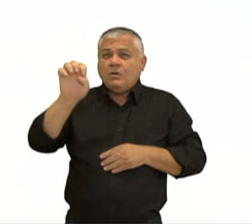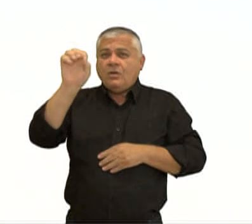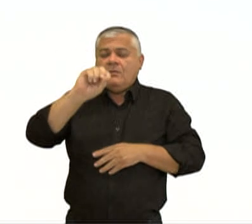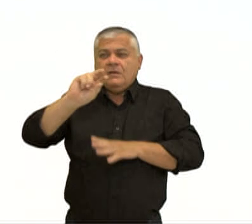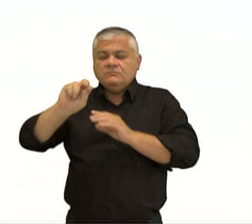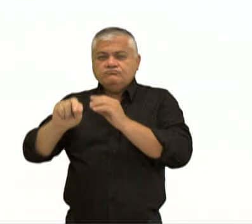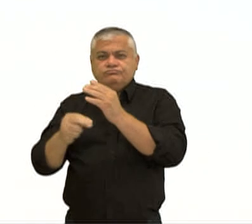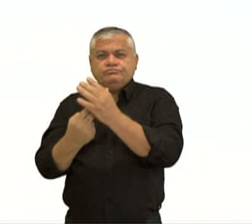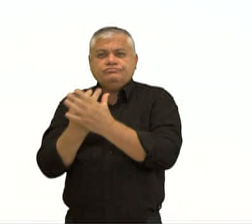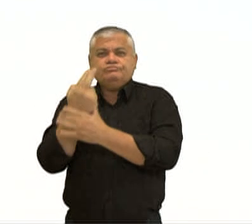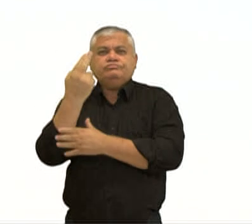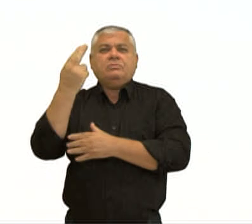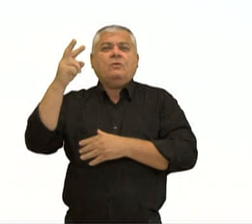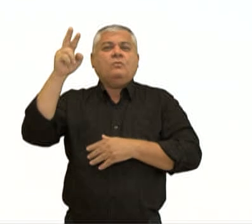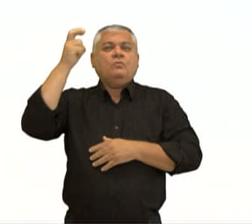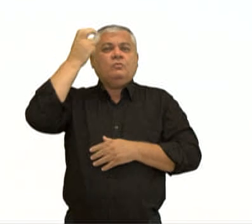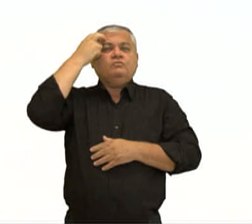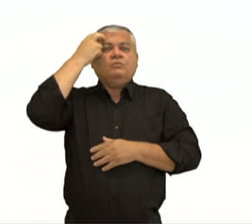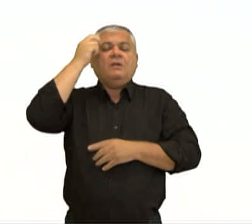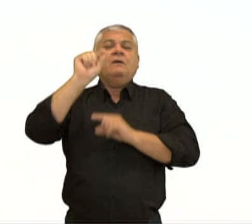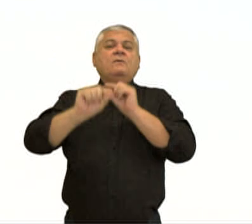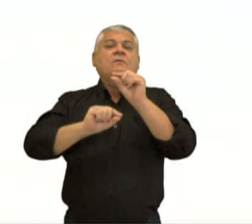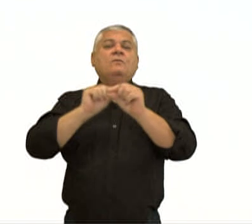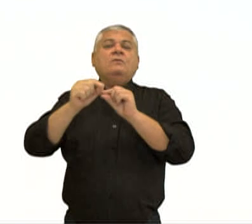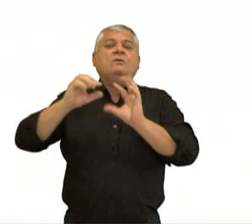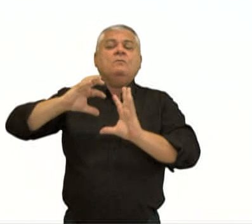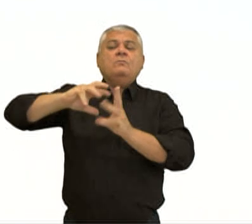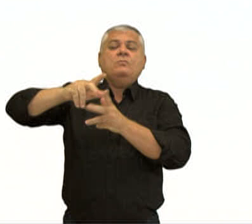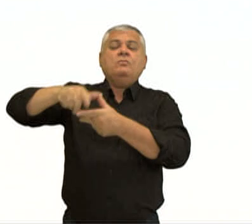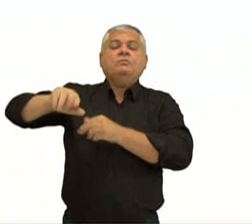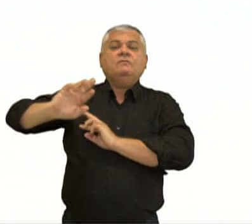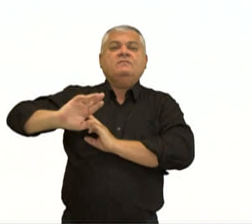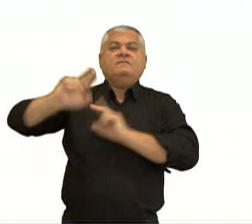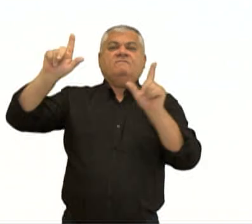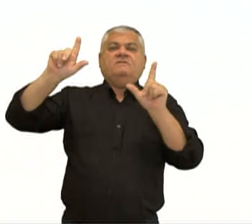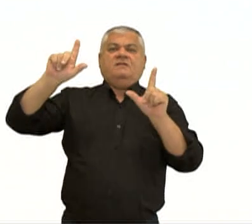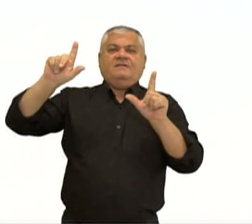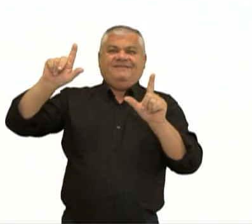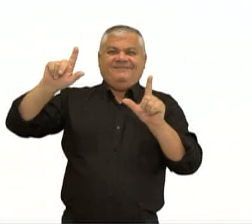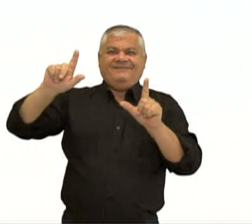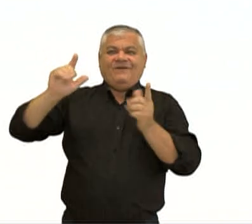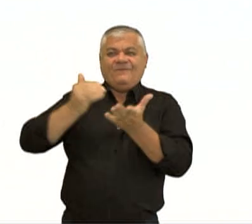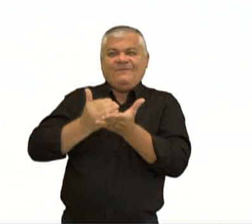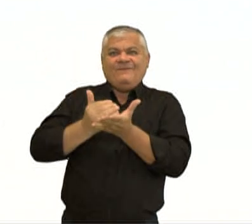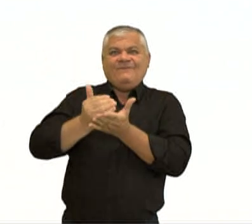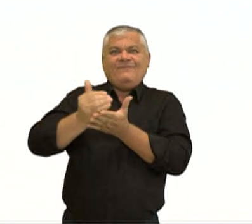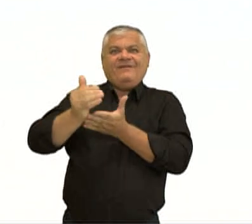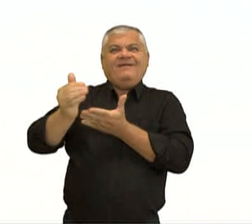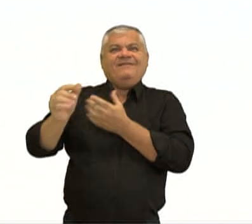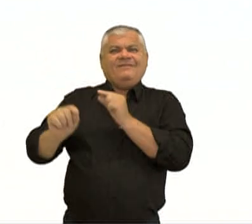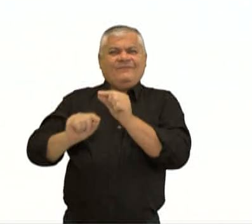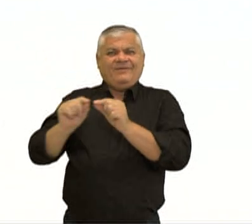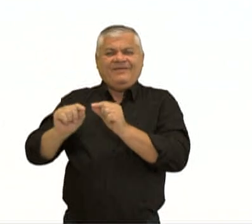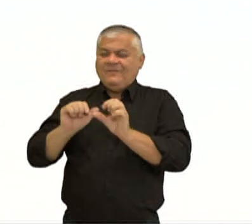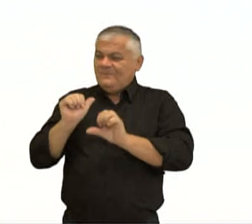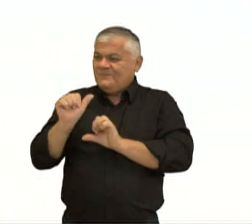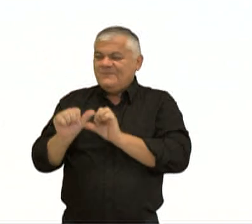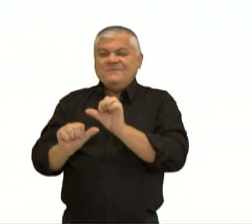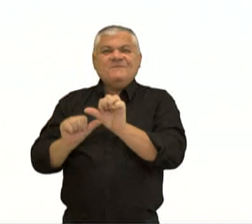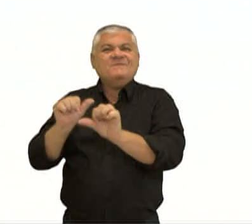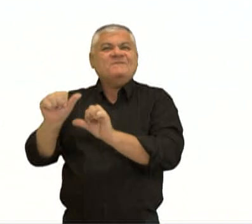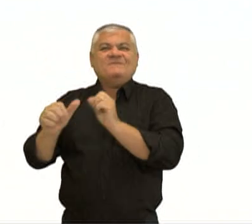Renascimento Cultural, uma nova concepção de mundo surgiu. Essa nova concepção de mundo não é mais aquela